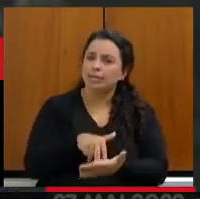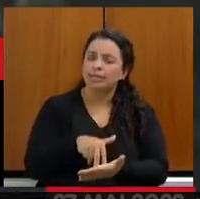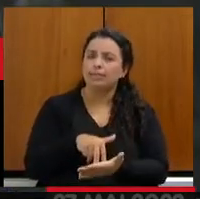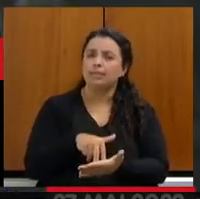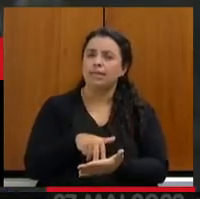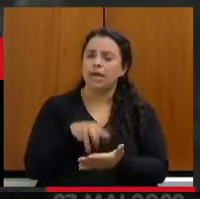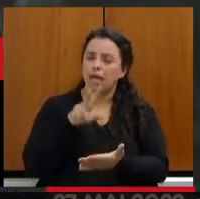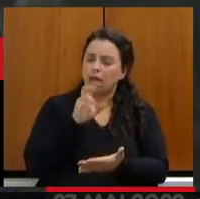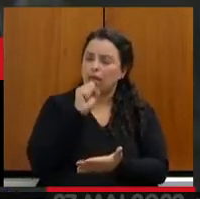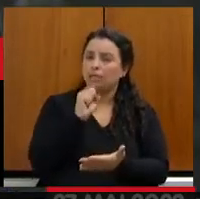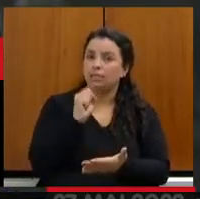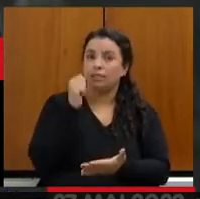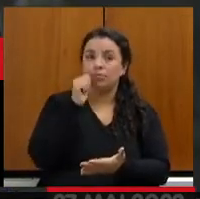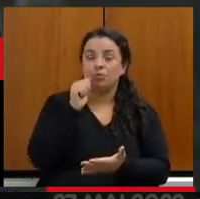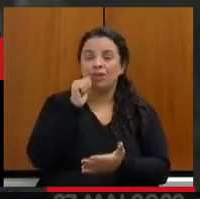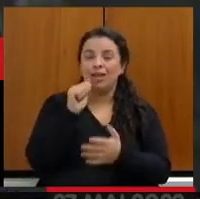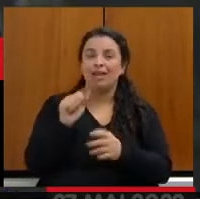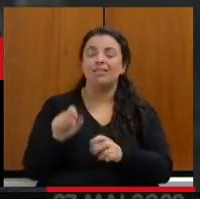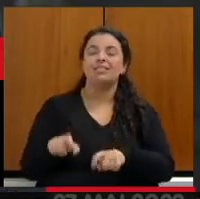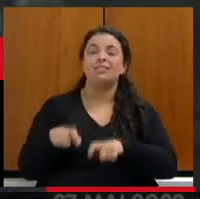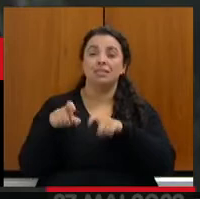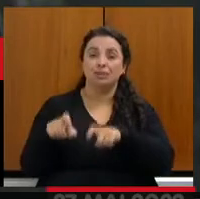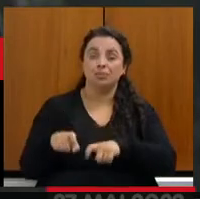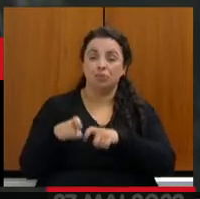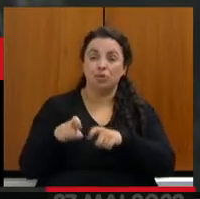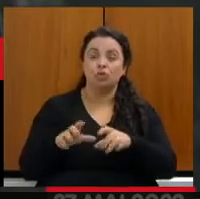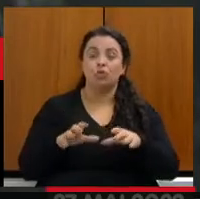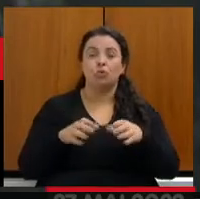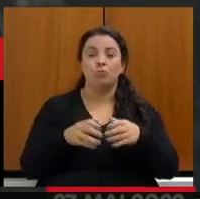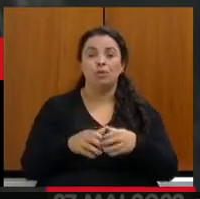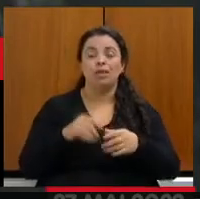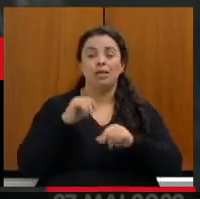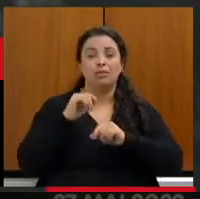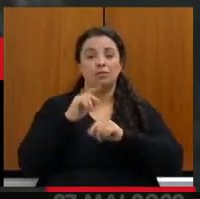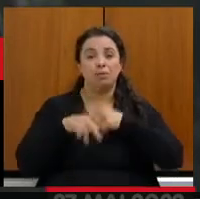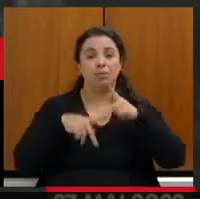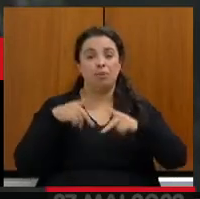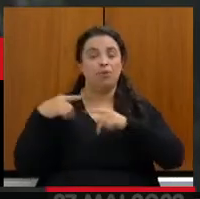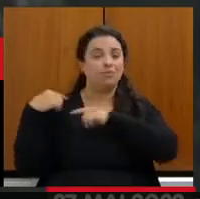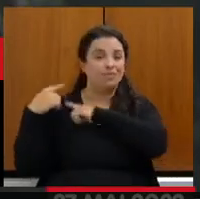camponesas de comunidades e povos tradicionais